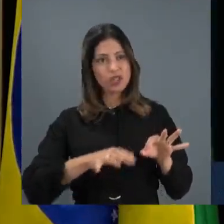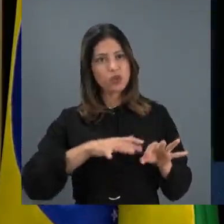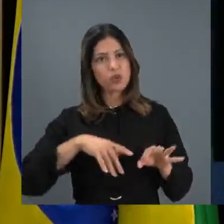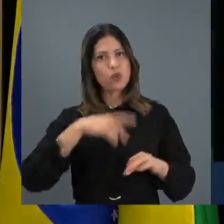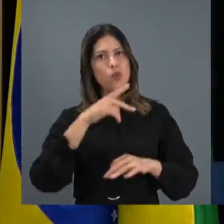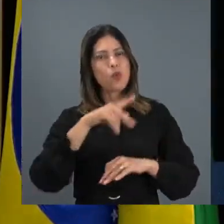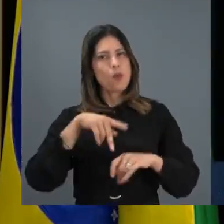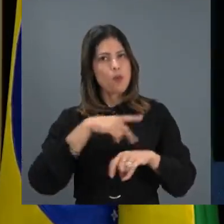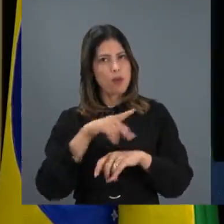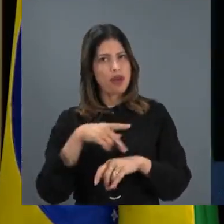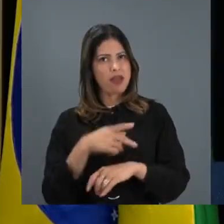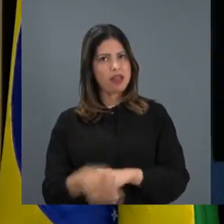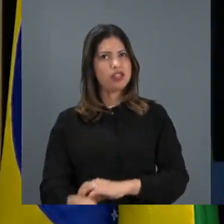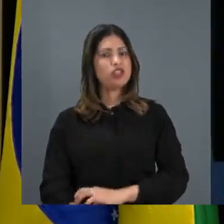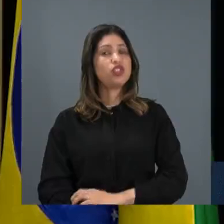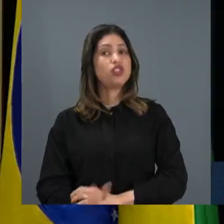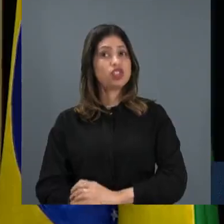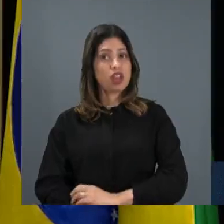lá no STF.